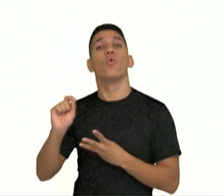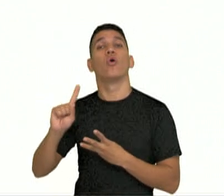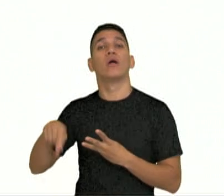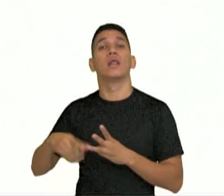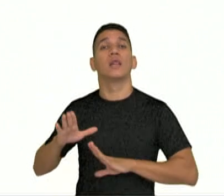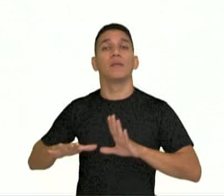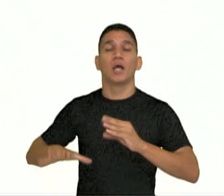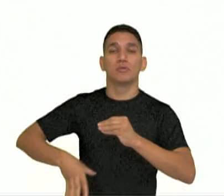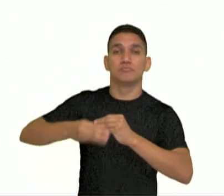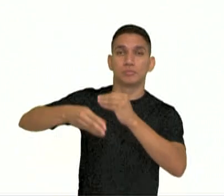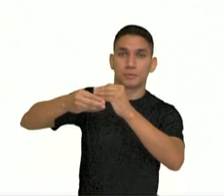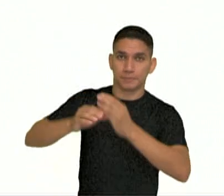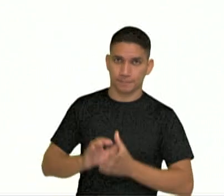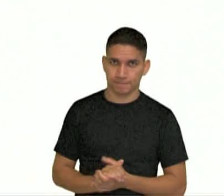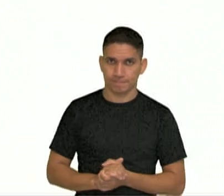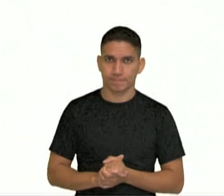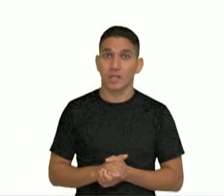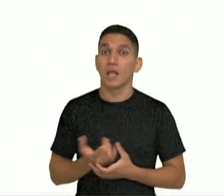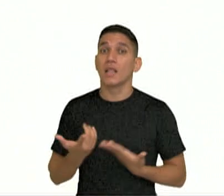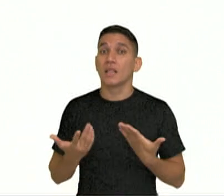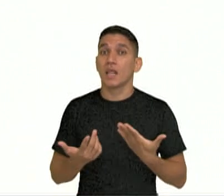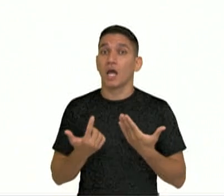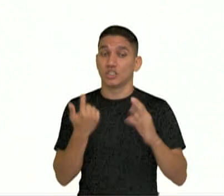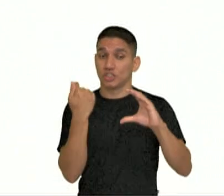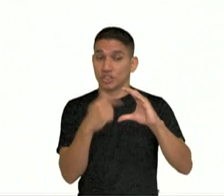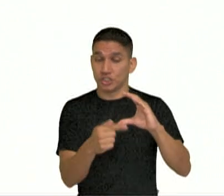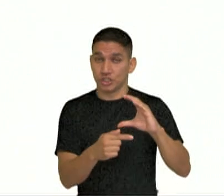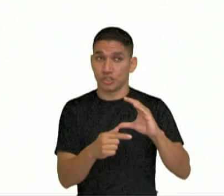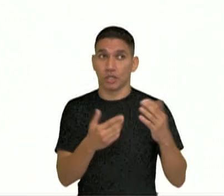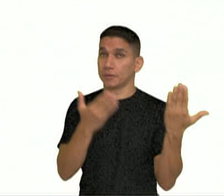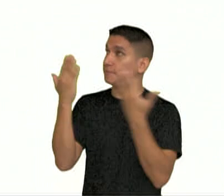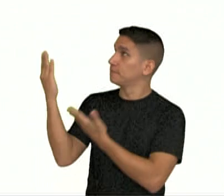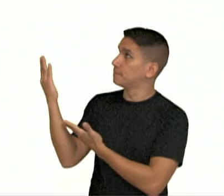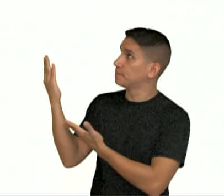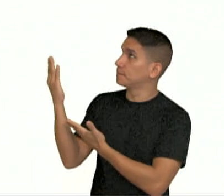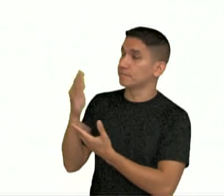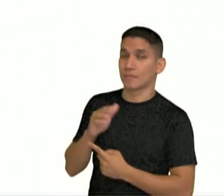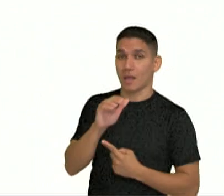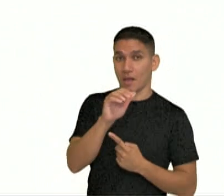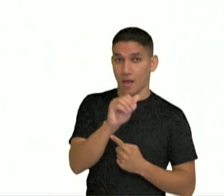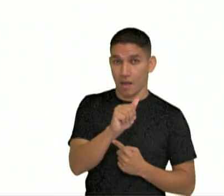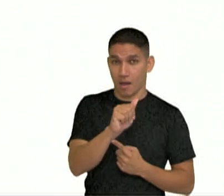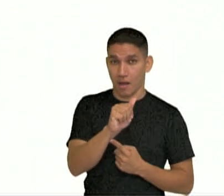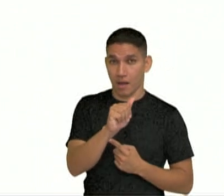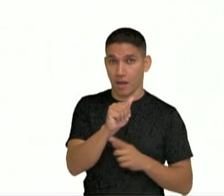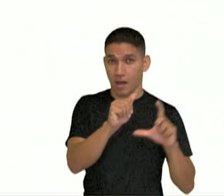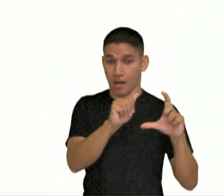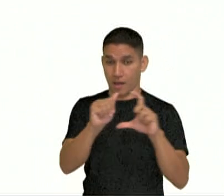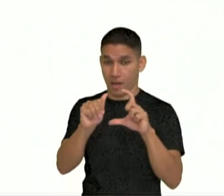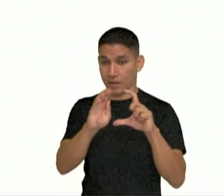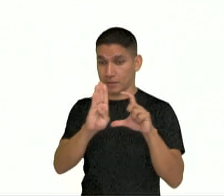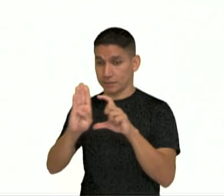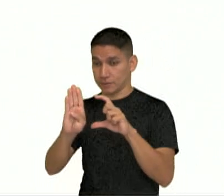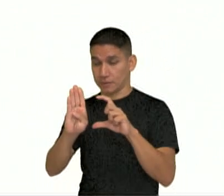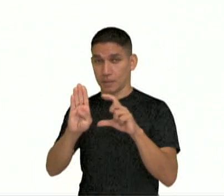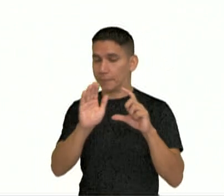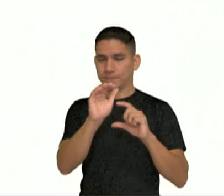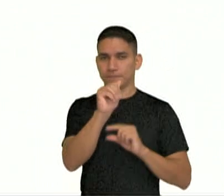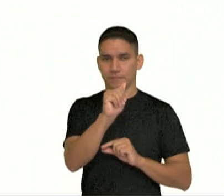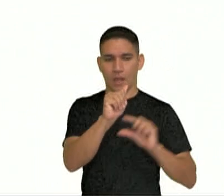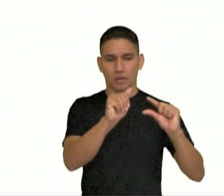aditivo. Os indivíduos de genótipo Azinho, Bzinho, Czinho, medem 3